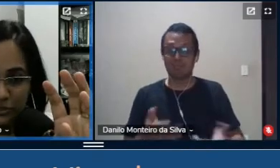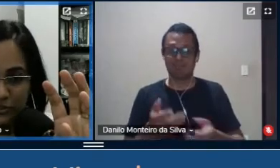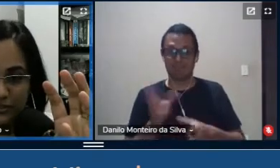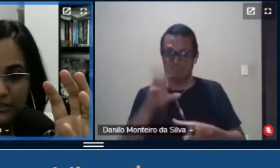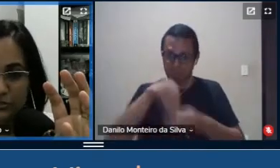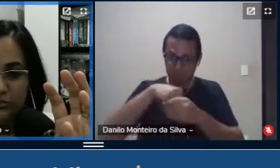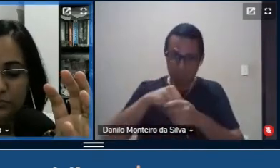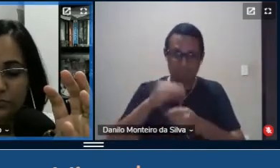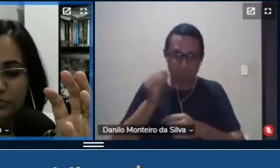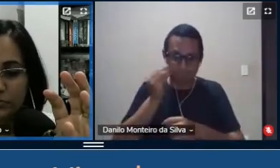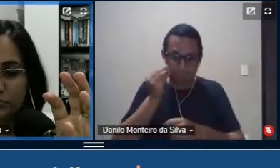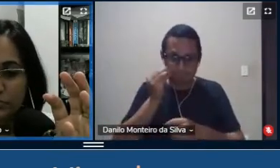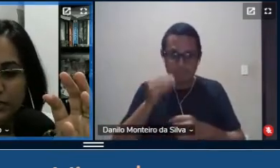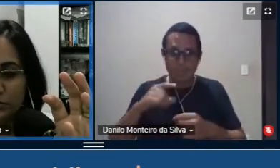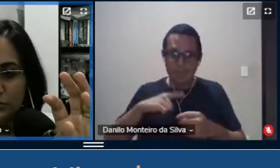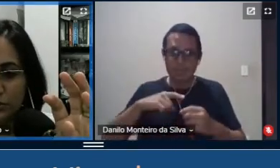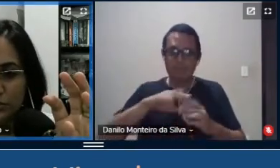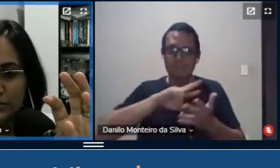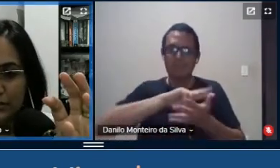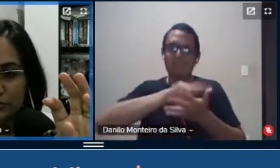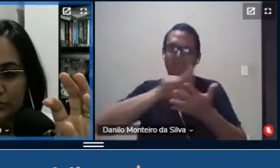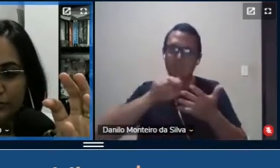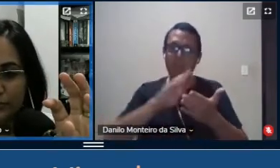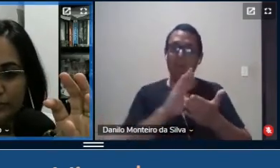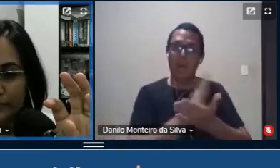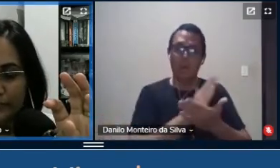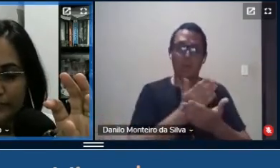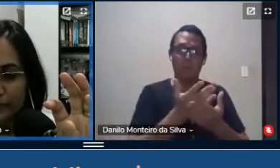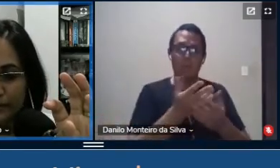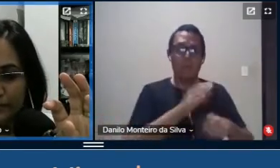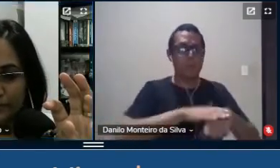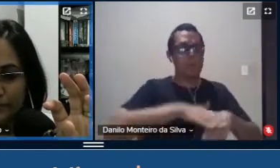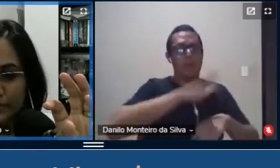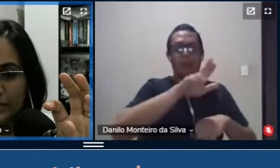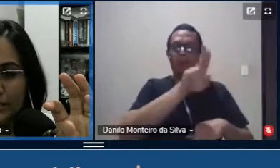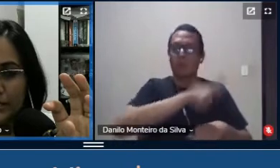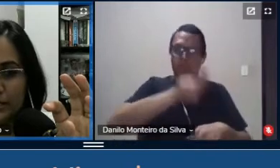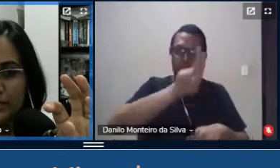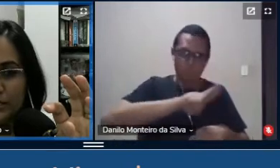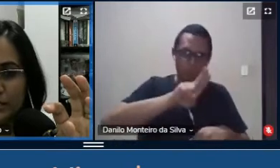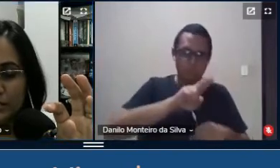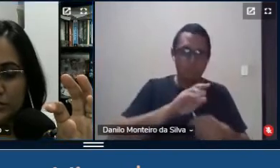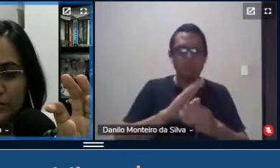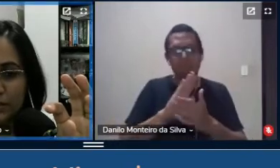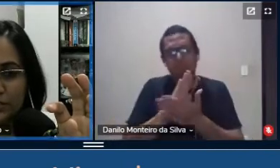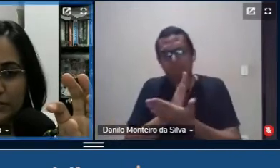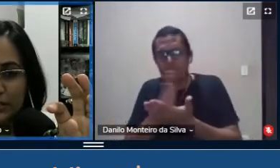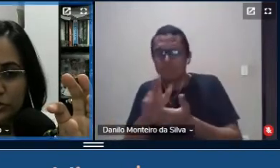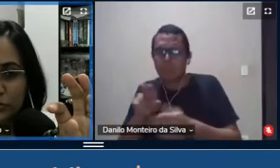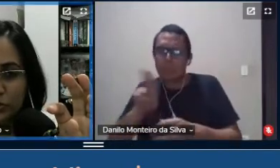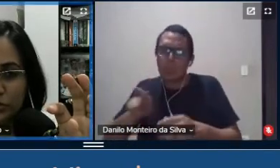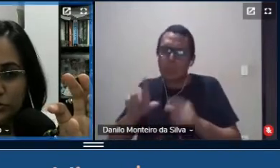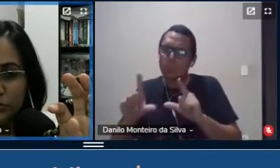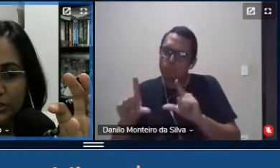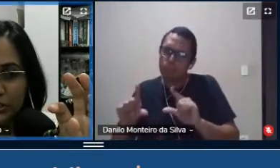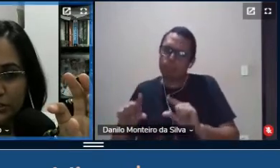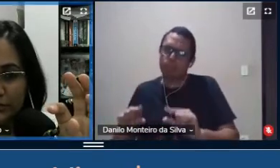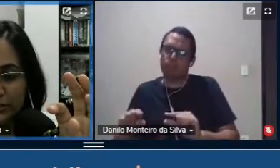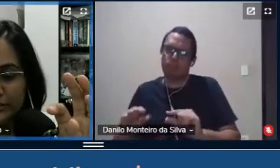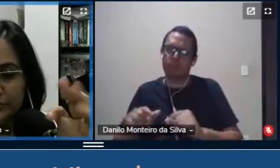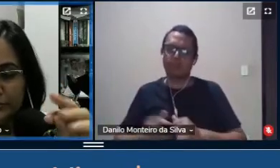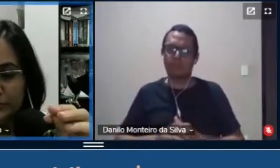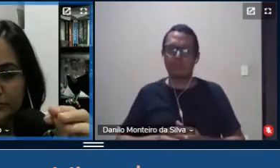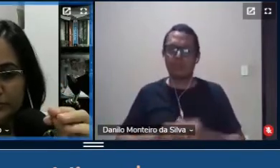mais utilizados para os menos utilizados, tá? Isso depende também do tipo de indústria que a gente